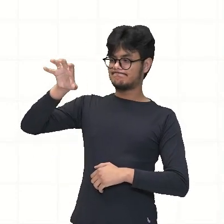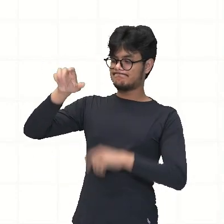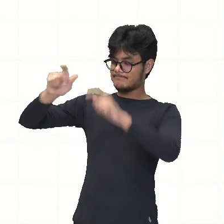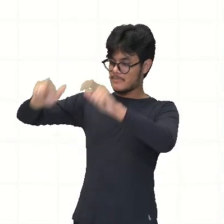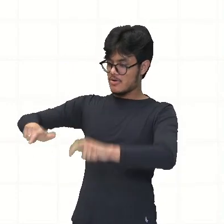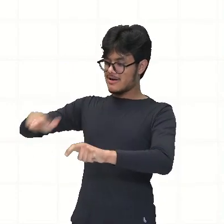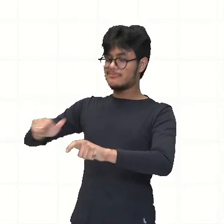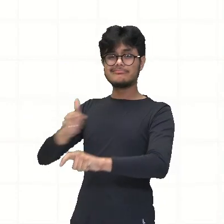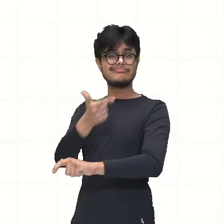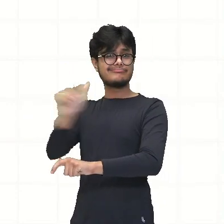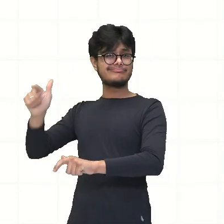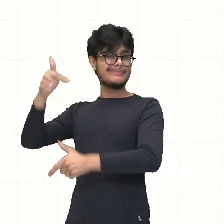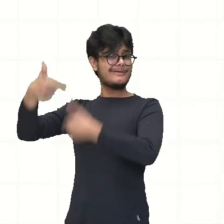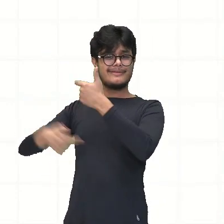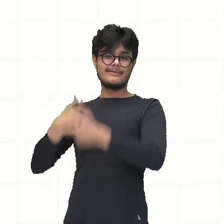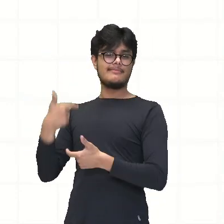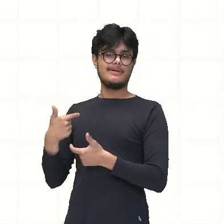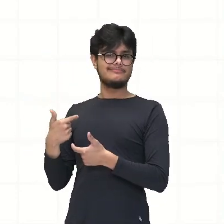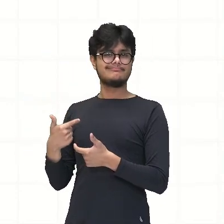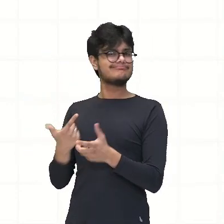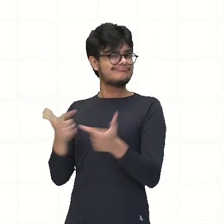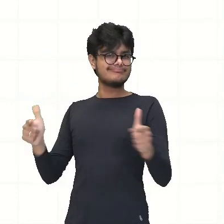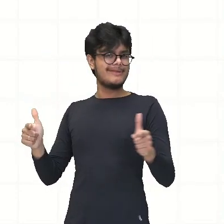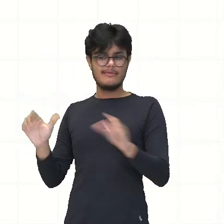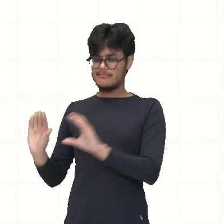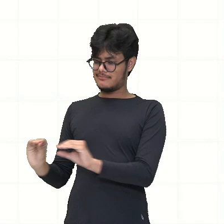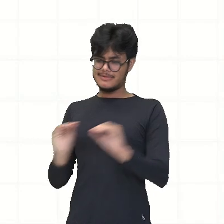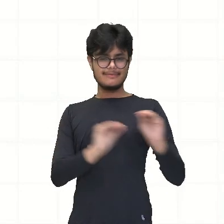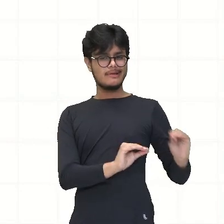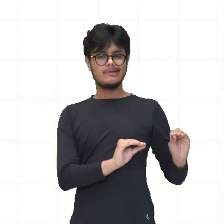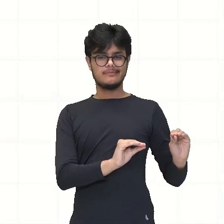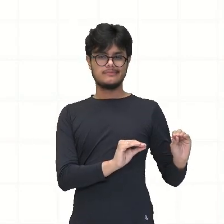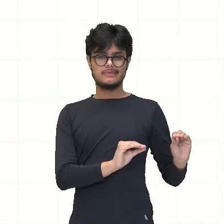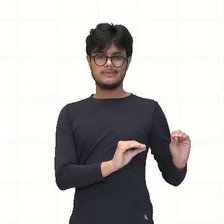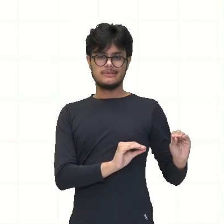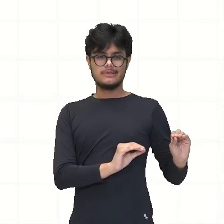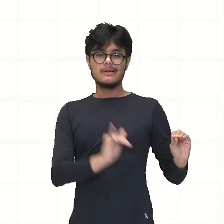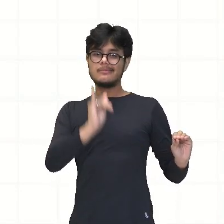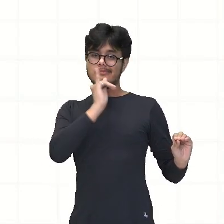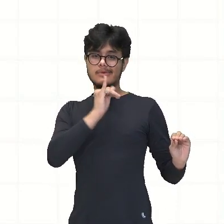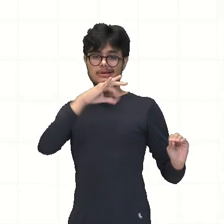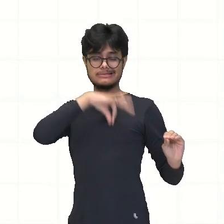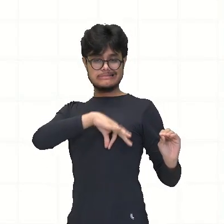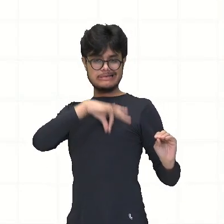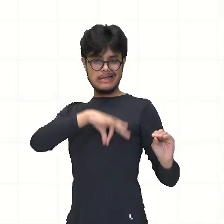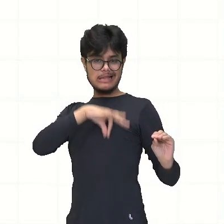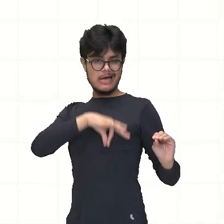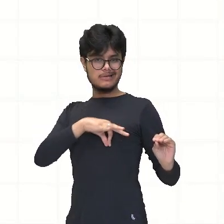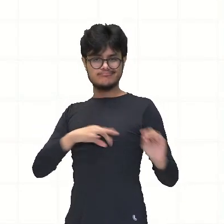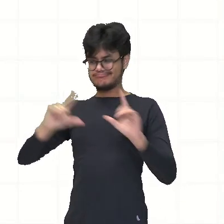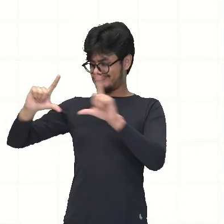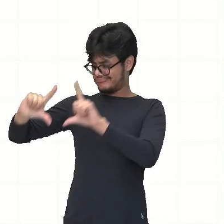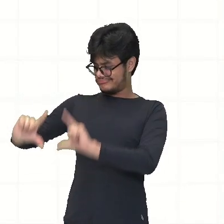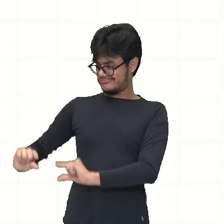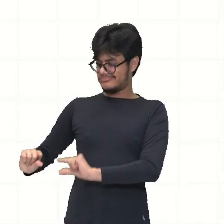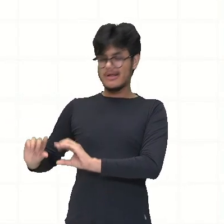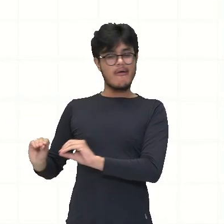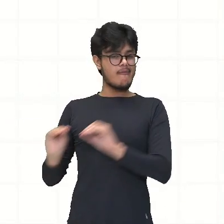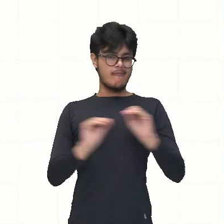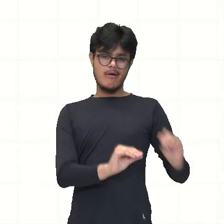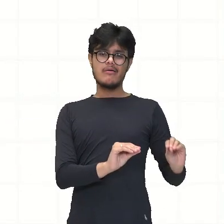emprego, aqui é o baixo rendimento da população, também a gente observa,